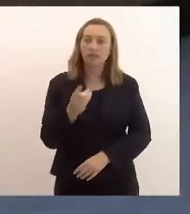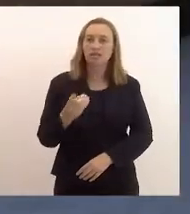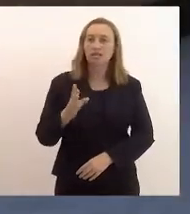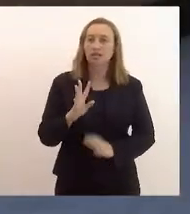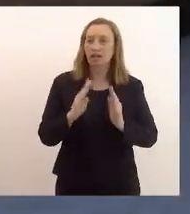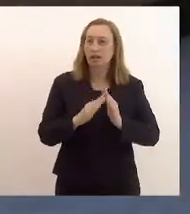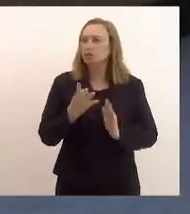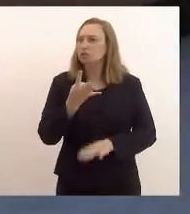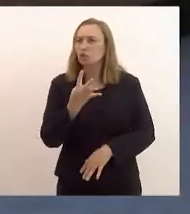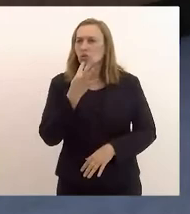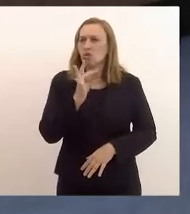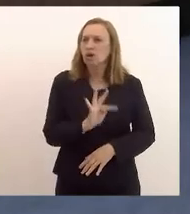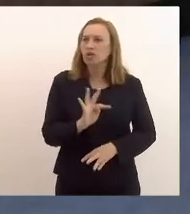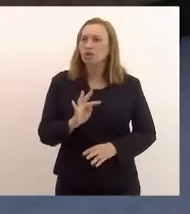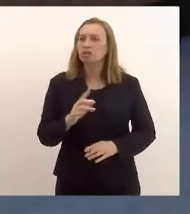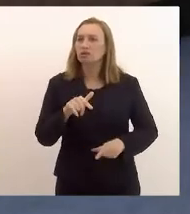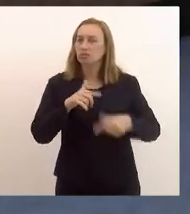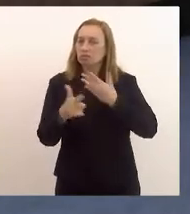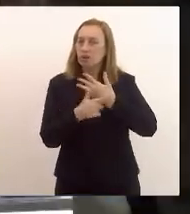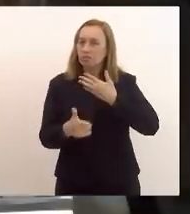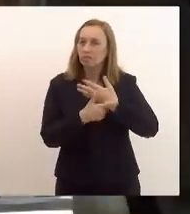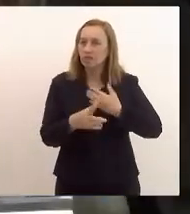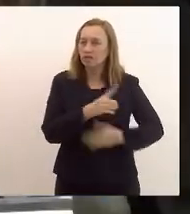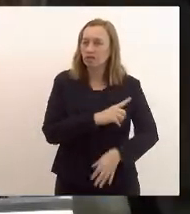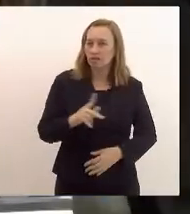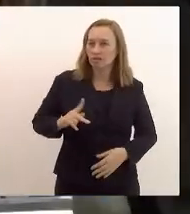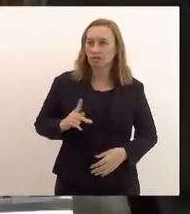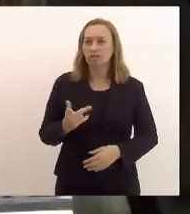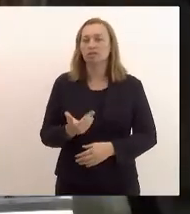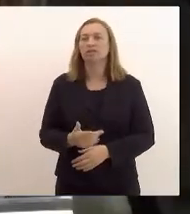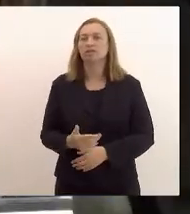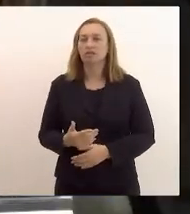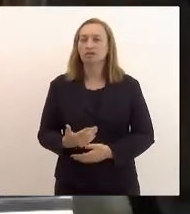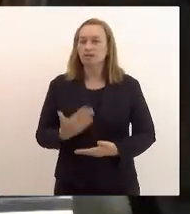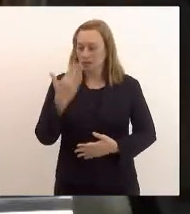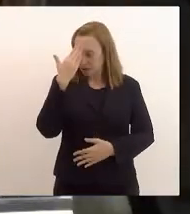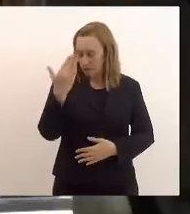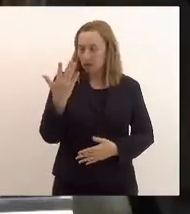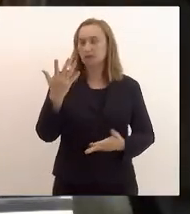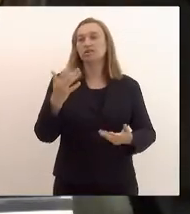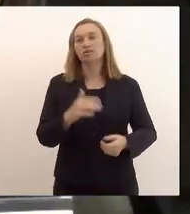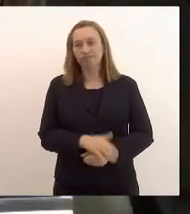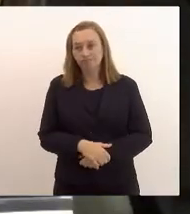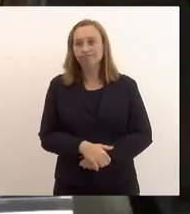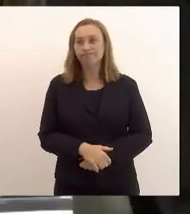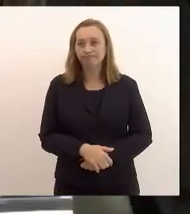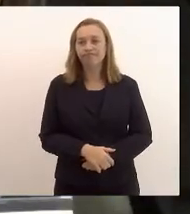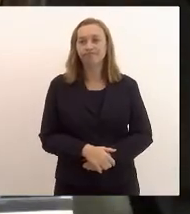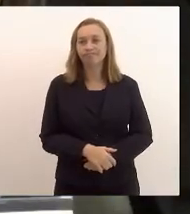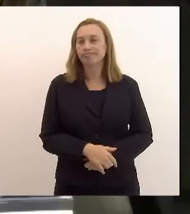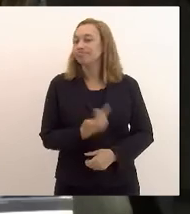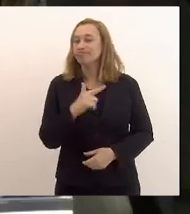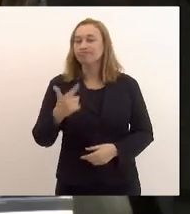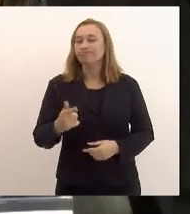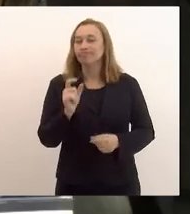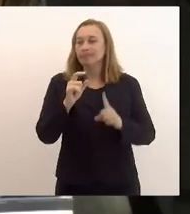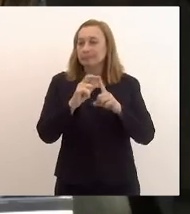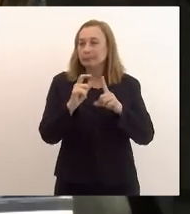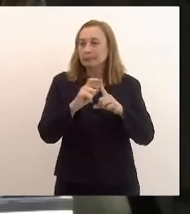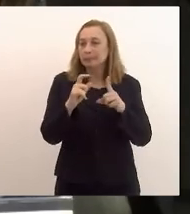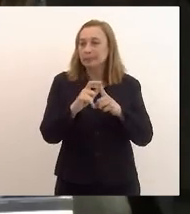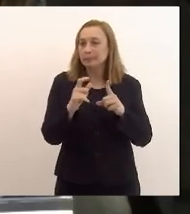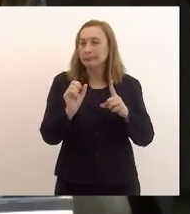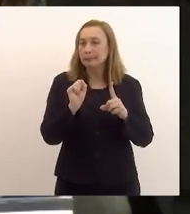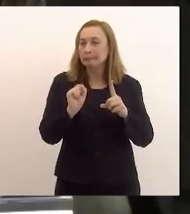reconheça o papel da Defensoria muito muito grato gratidão mesmo não há palavras